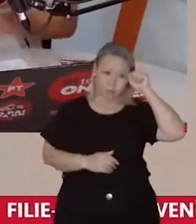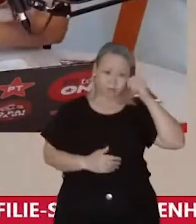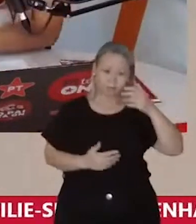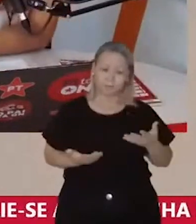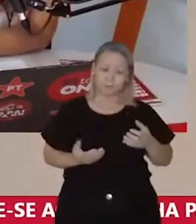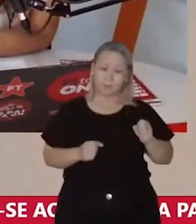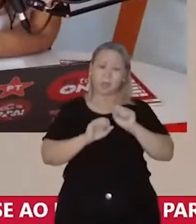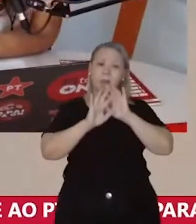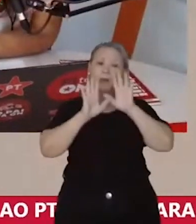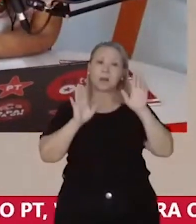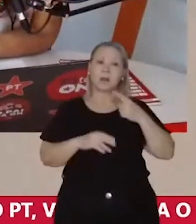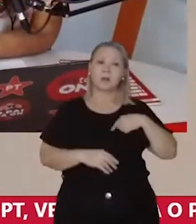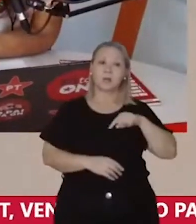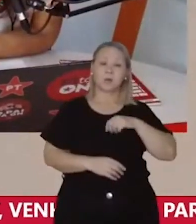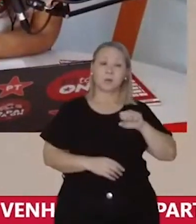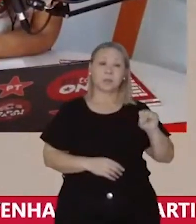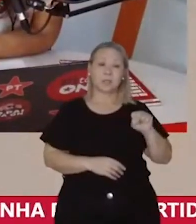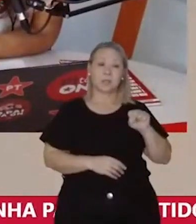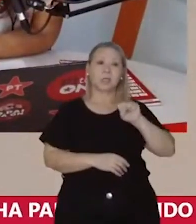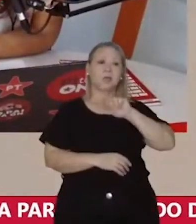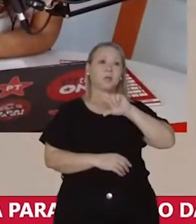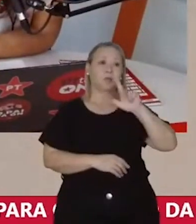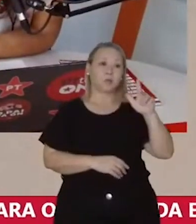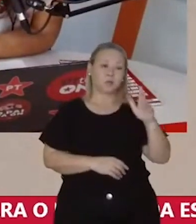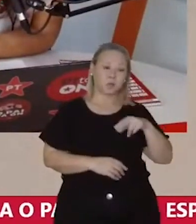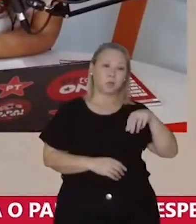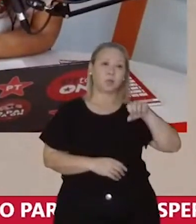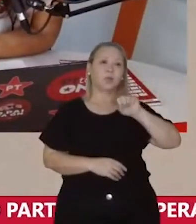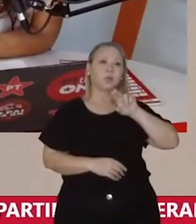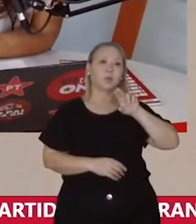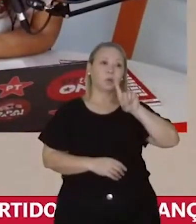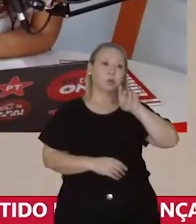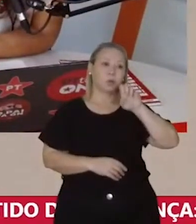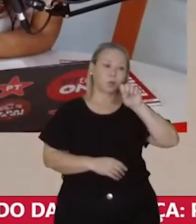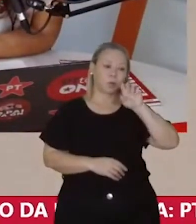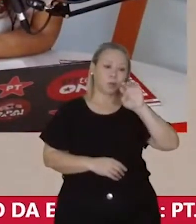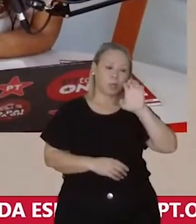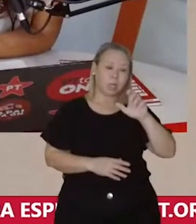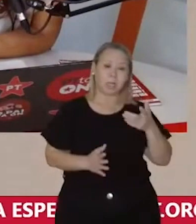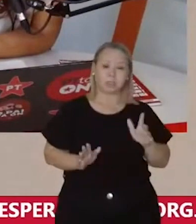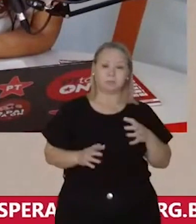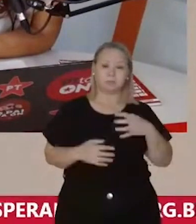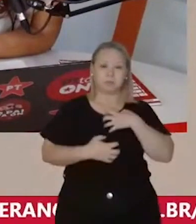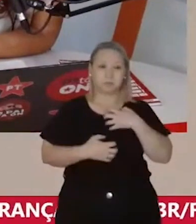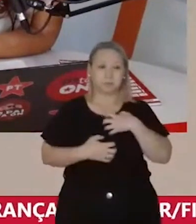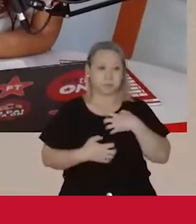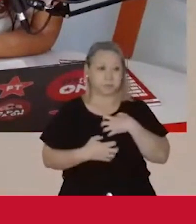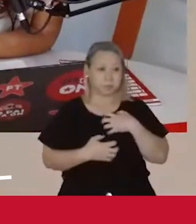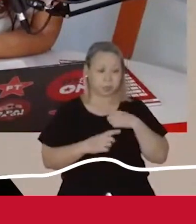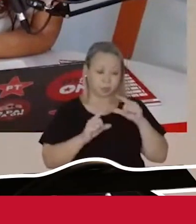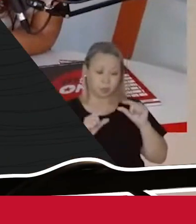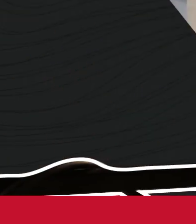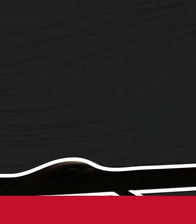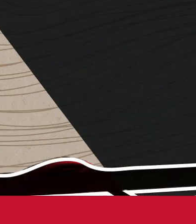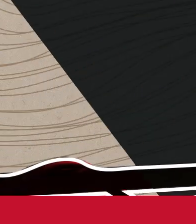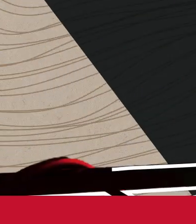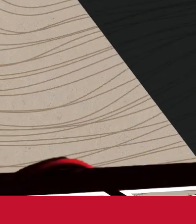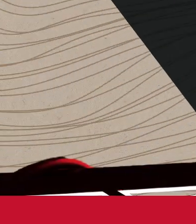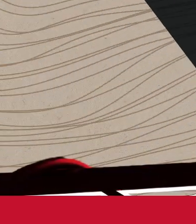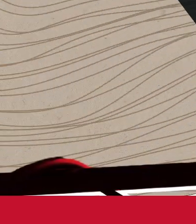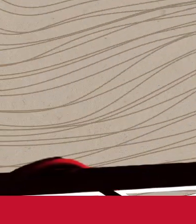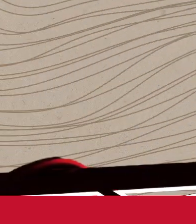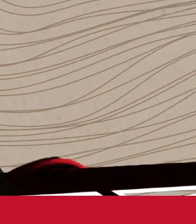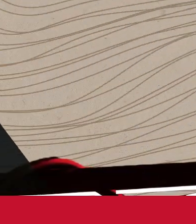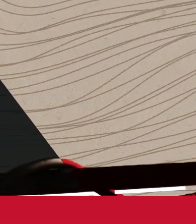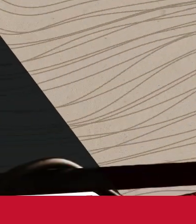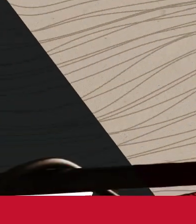isso, mas os que estão lá sentem, né? Estão sentindo muito forte e já percebem o que está acontecendo.